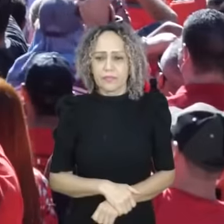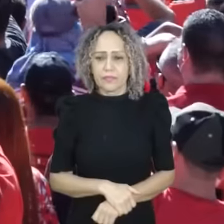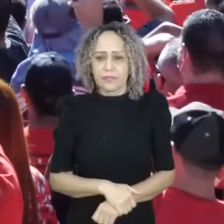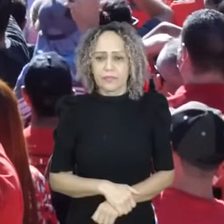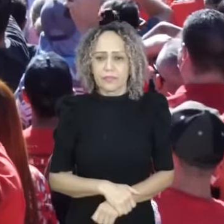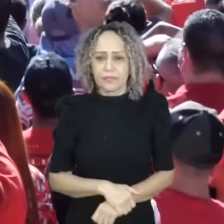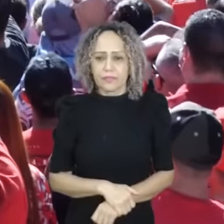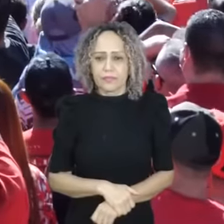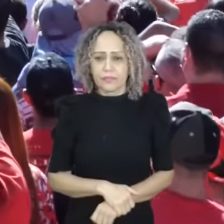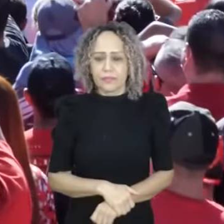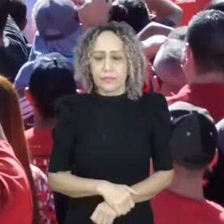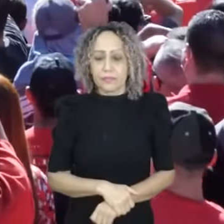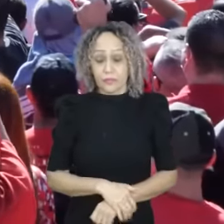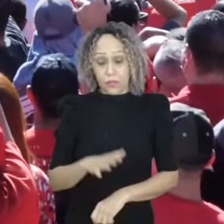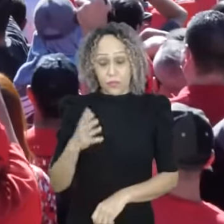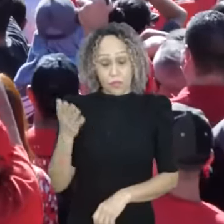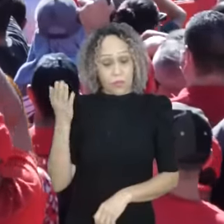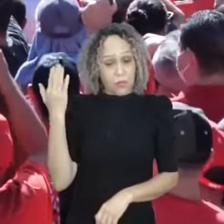Quando eu era metalúrgico.